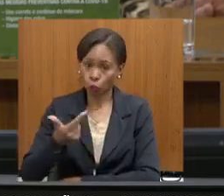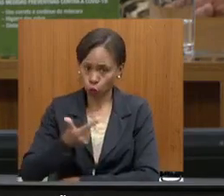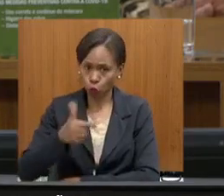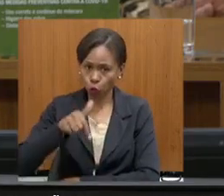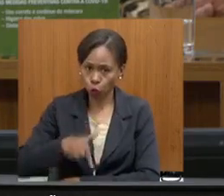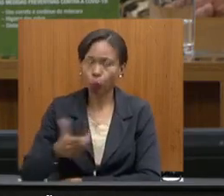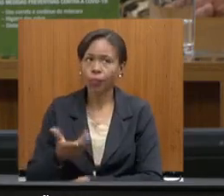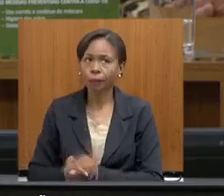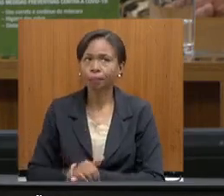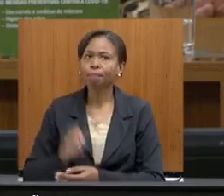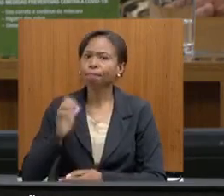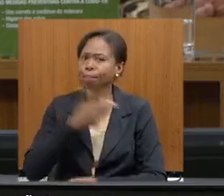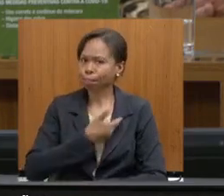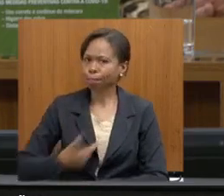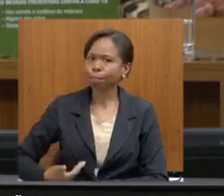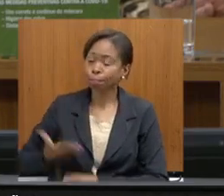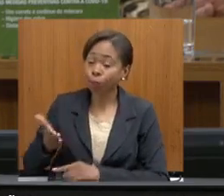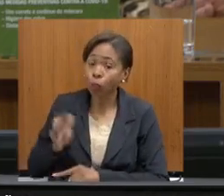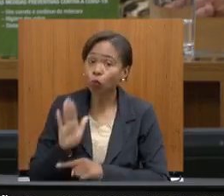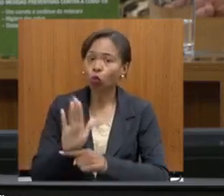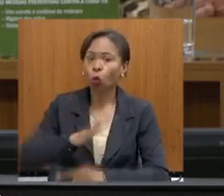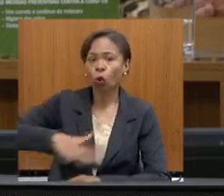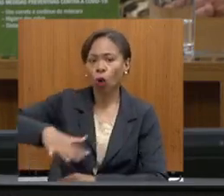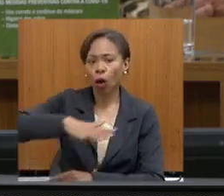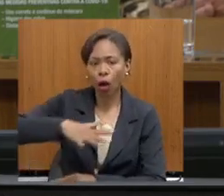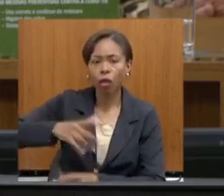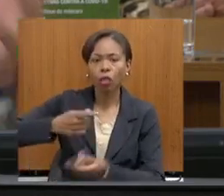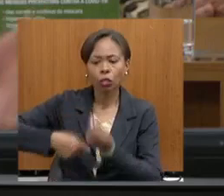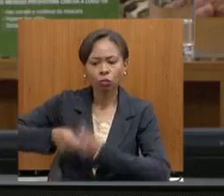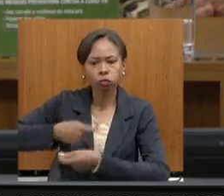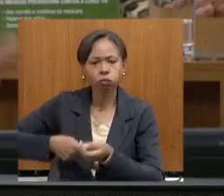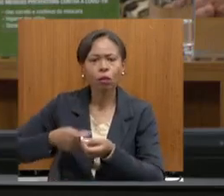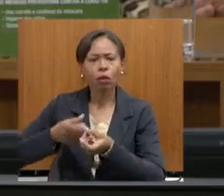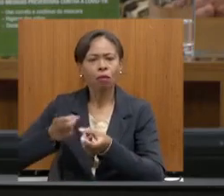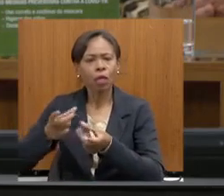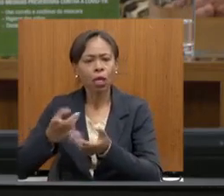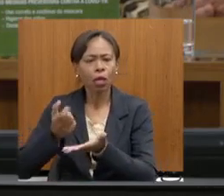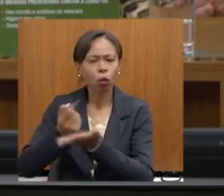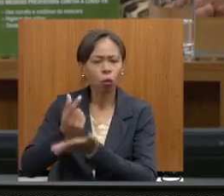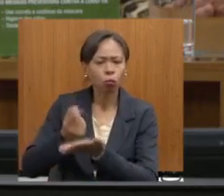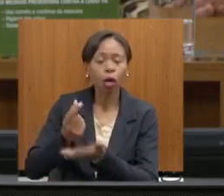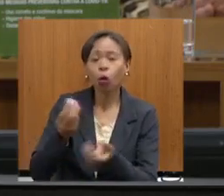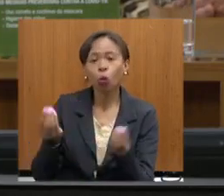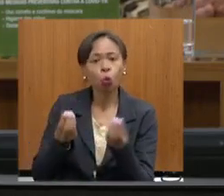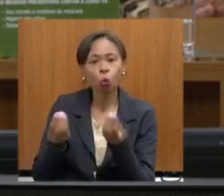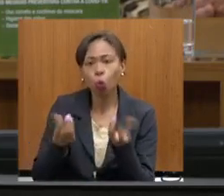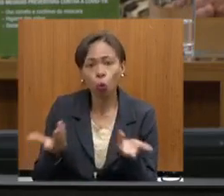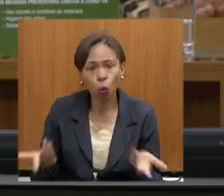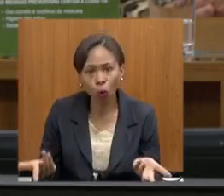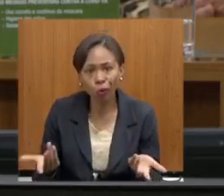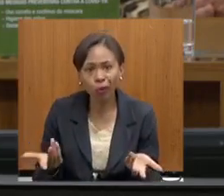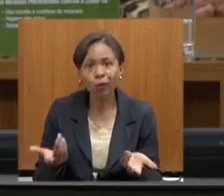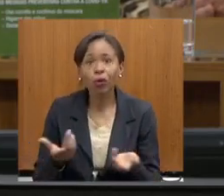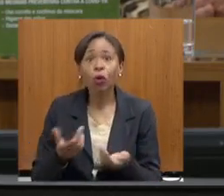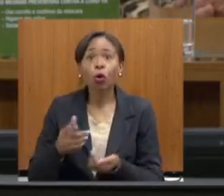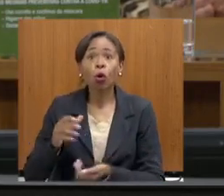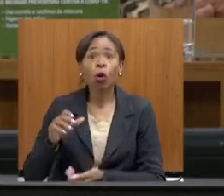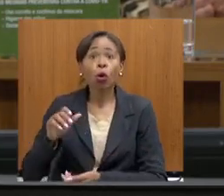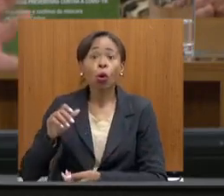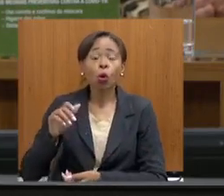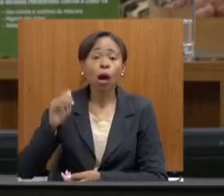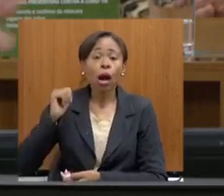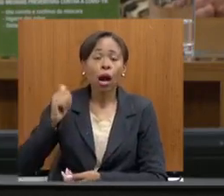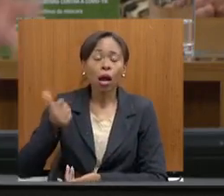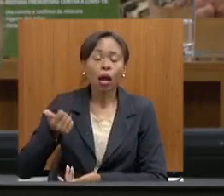ajudou o setor na promoção de comercialização com a ações tomar de ordem de Orange The